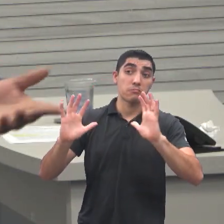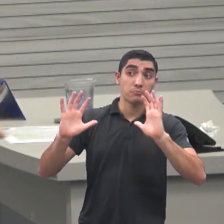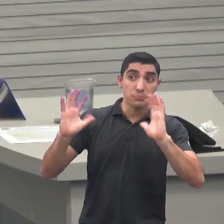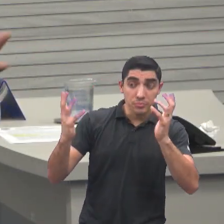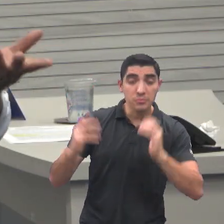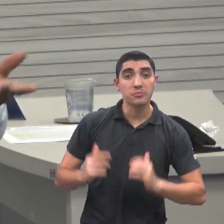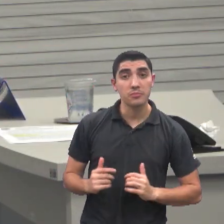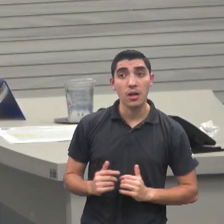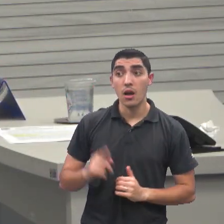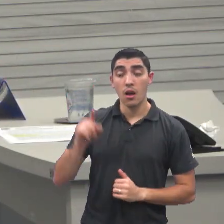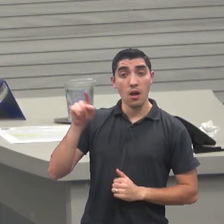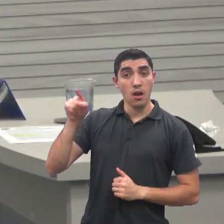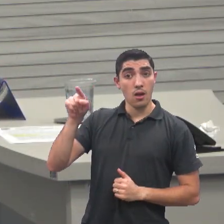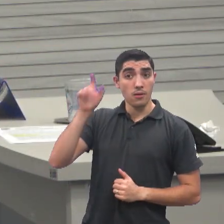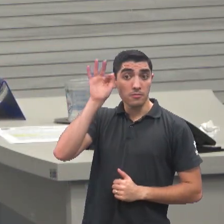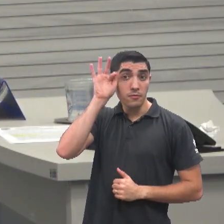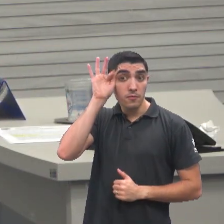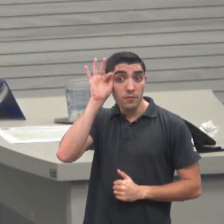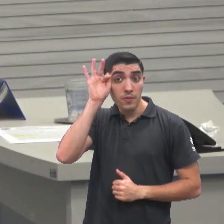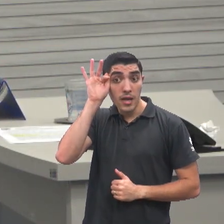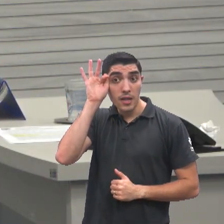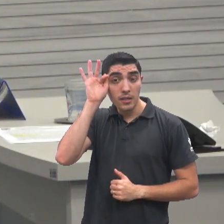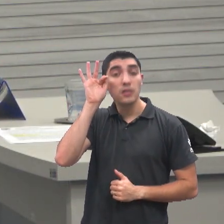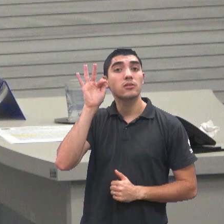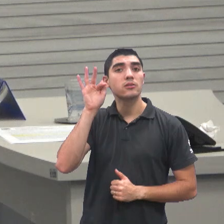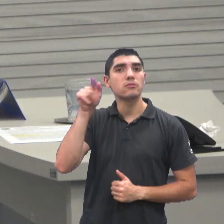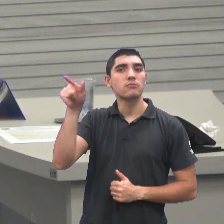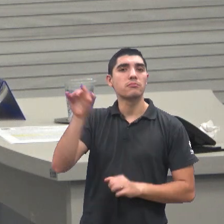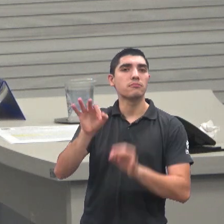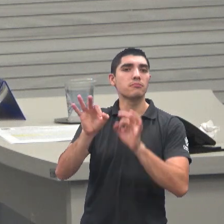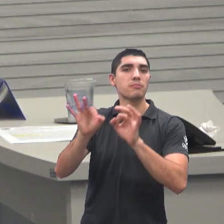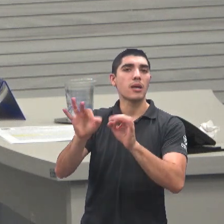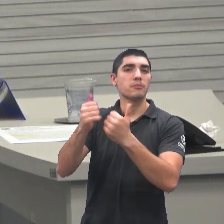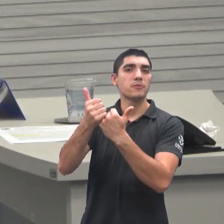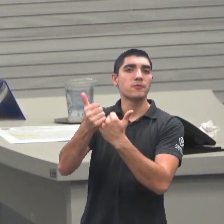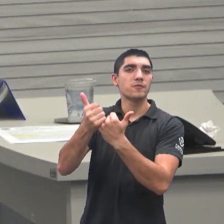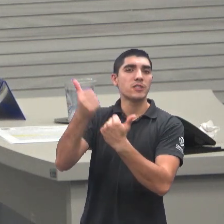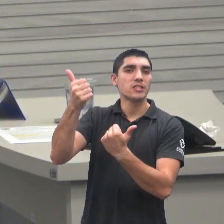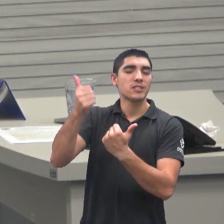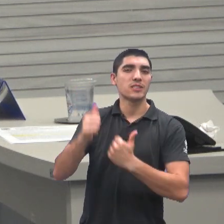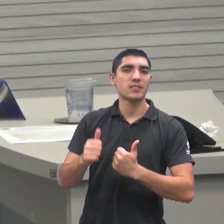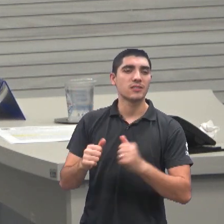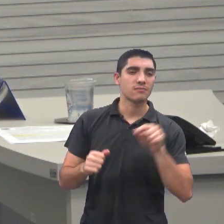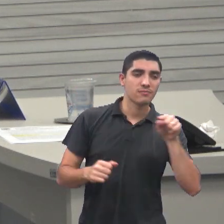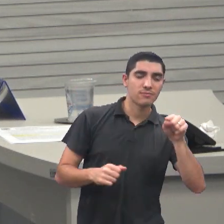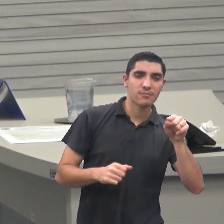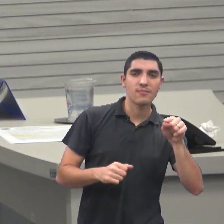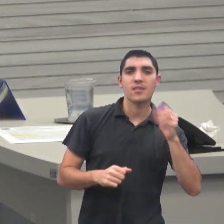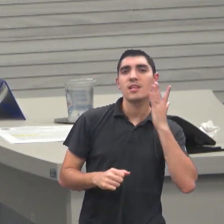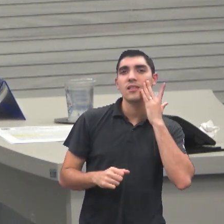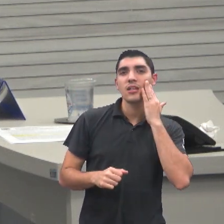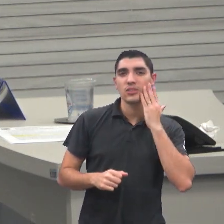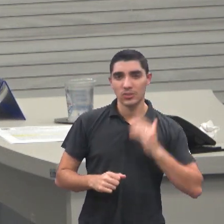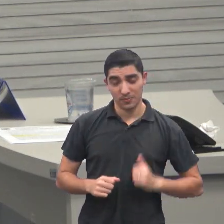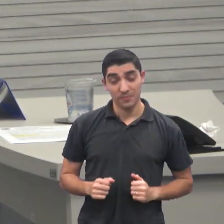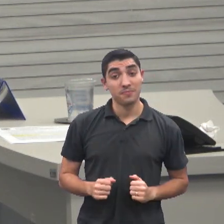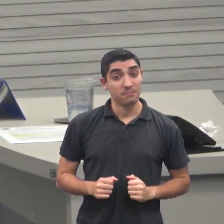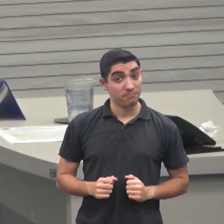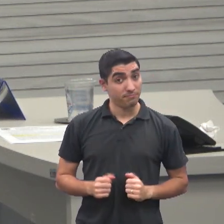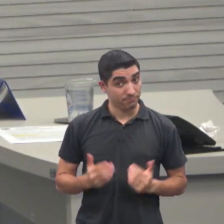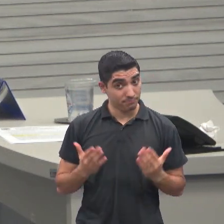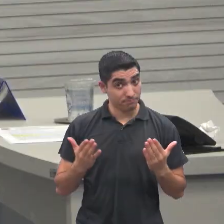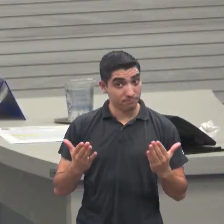e o Felício acabou virando vice-governador do governo Tarcísio. Então,